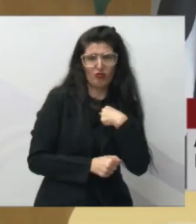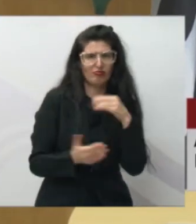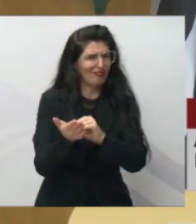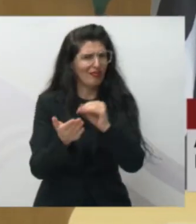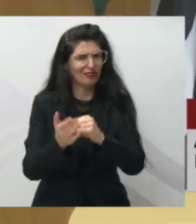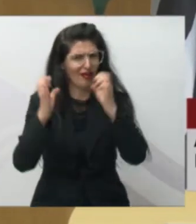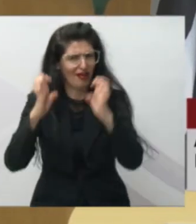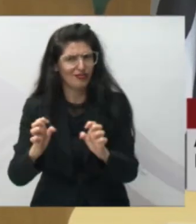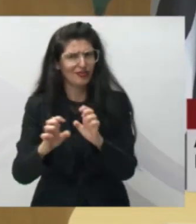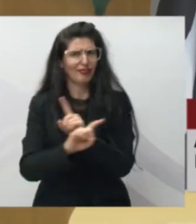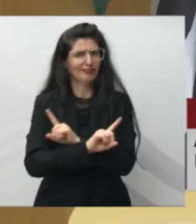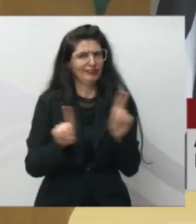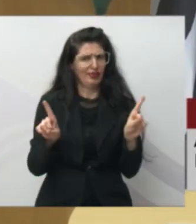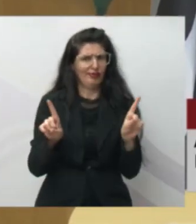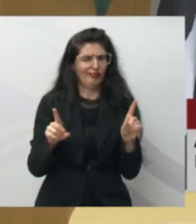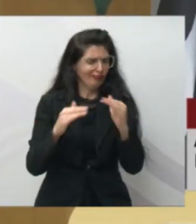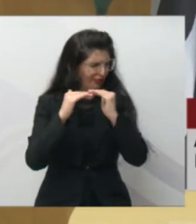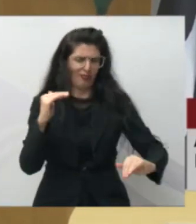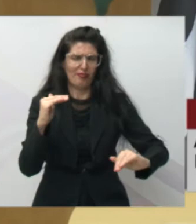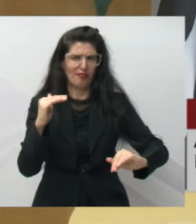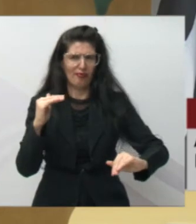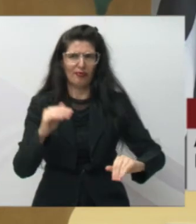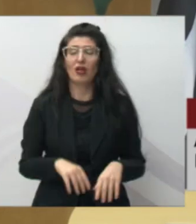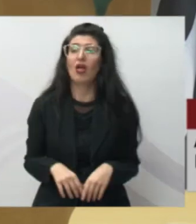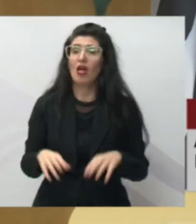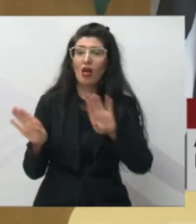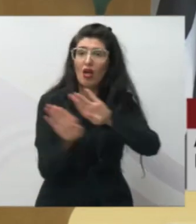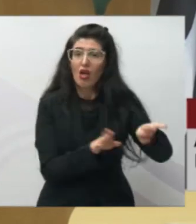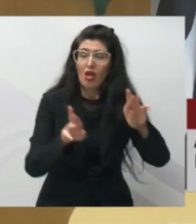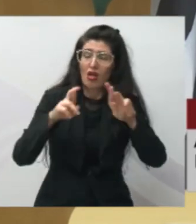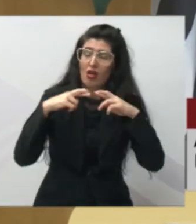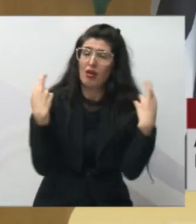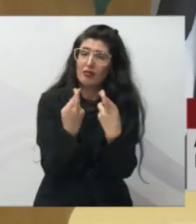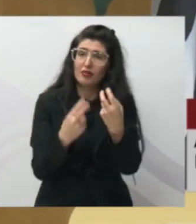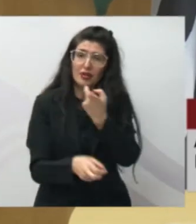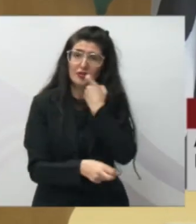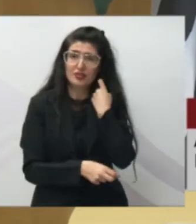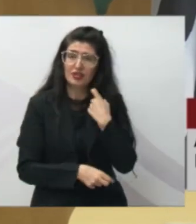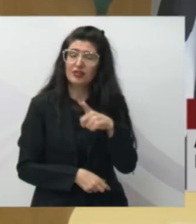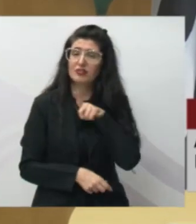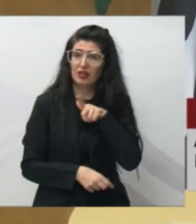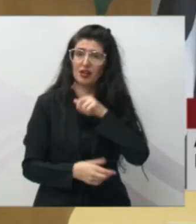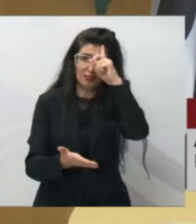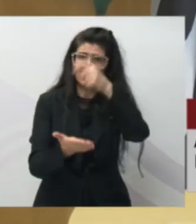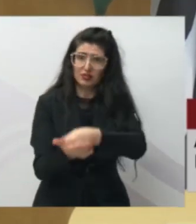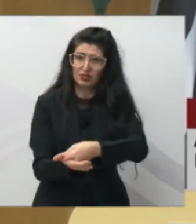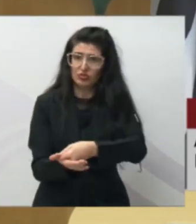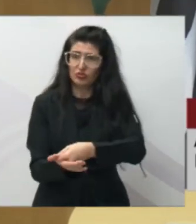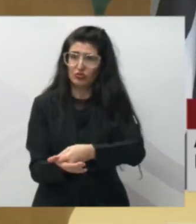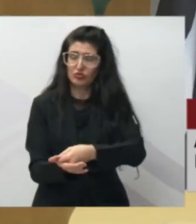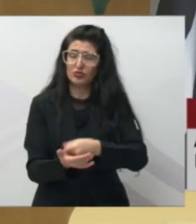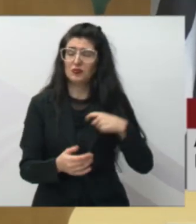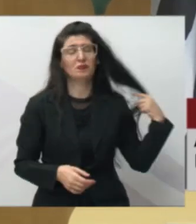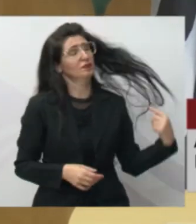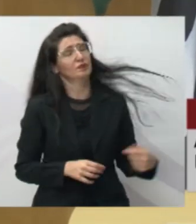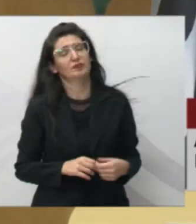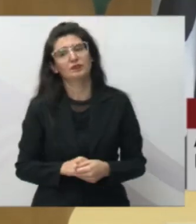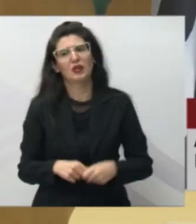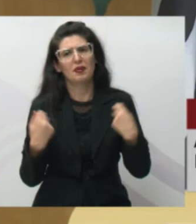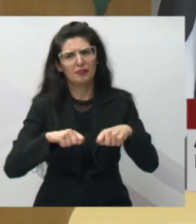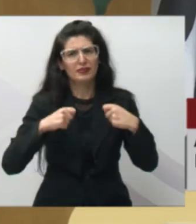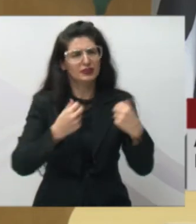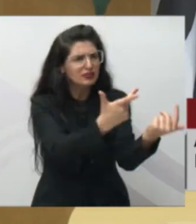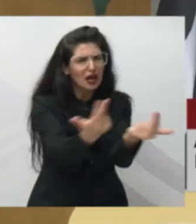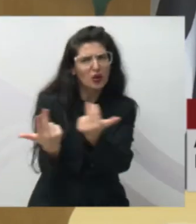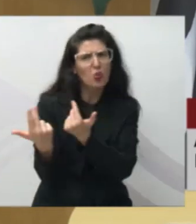manhã, onde todos os vereadores, a gente já tem alguns posicionamentos, para que a gente dê uma